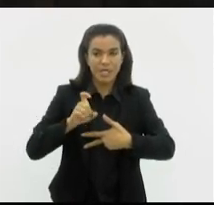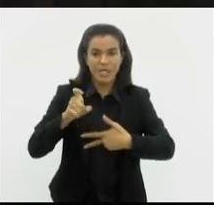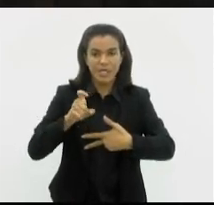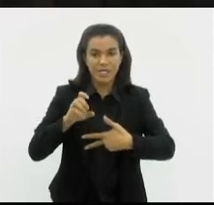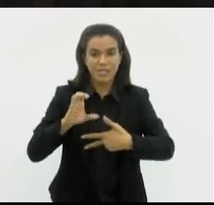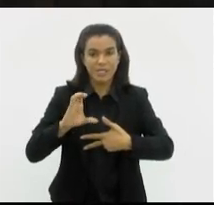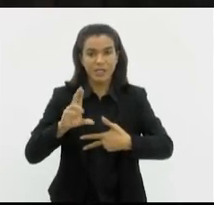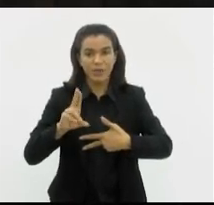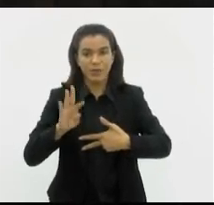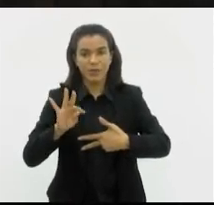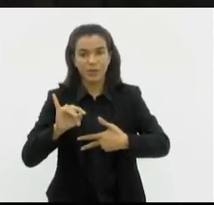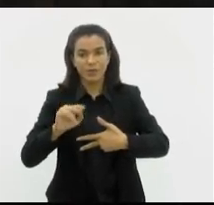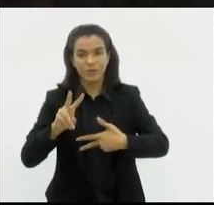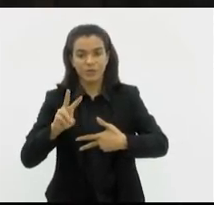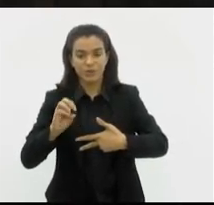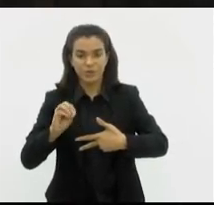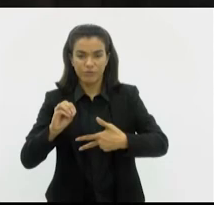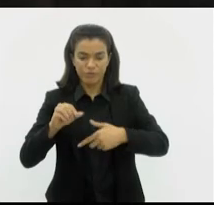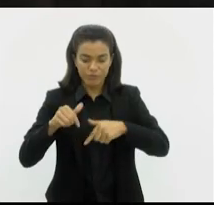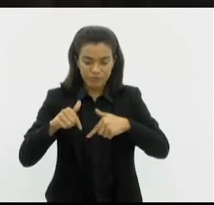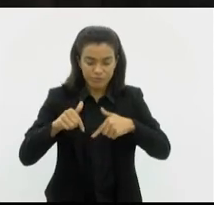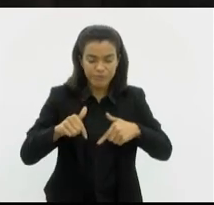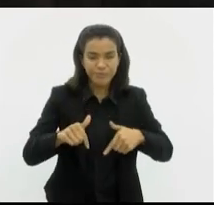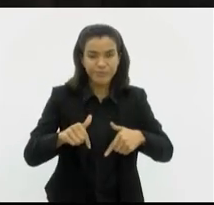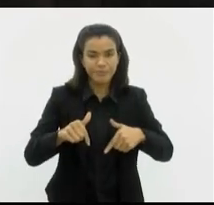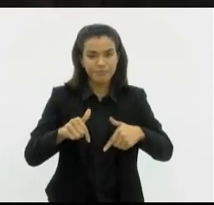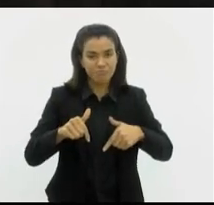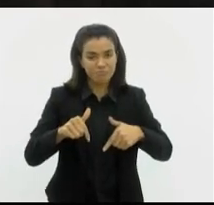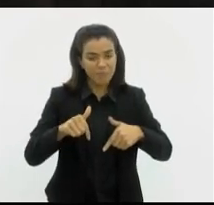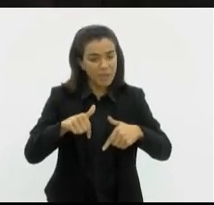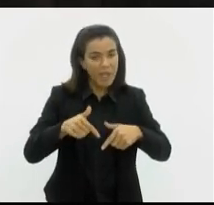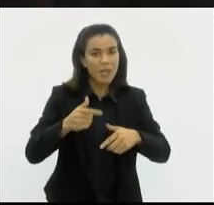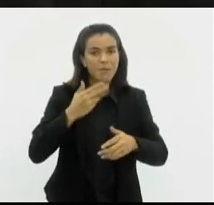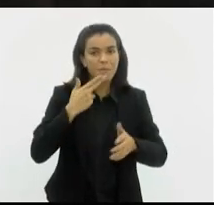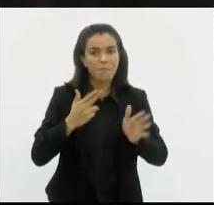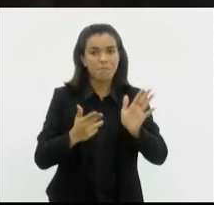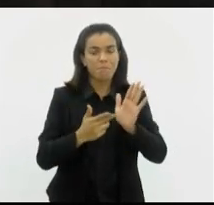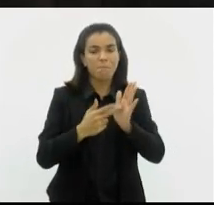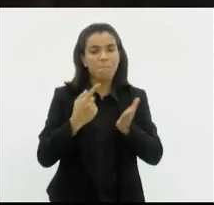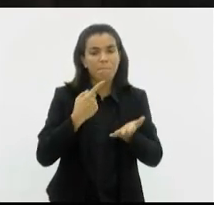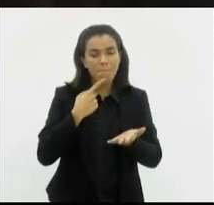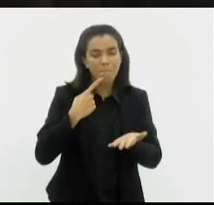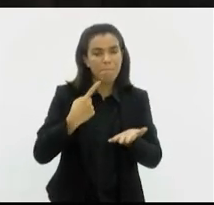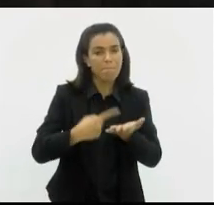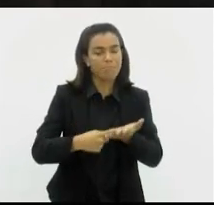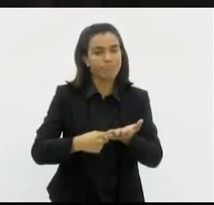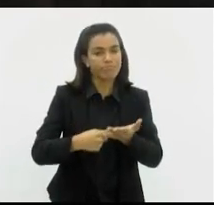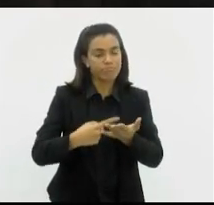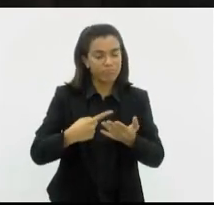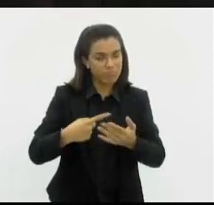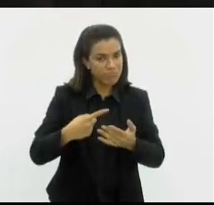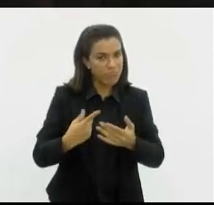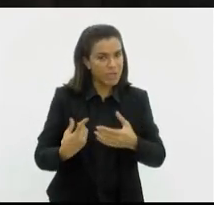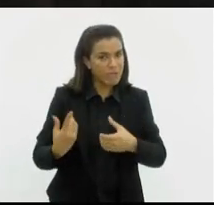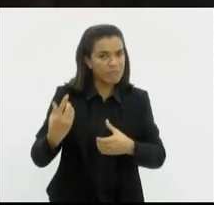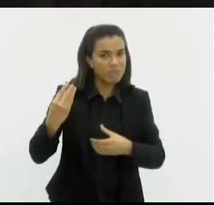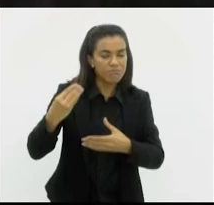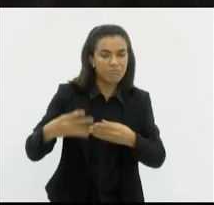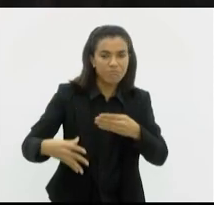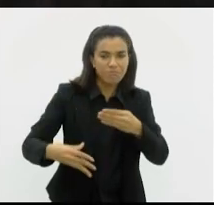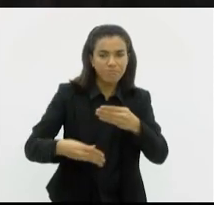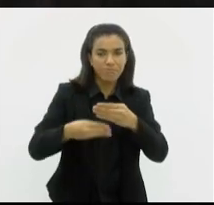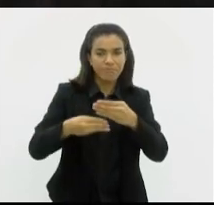cumprir aquilo que se programou, pagar a reposição salarial